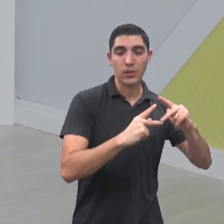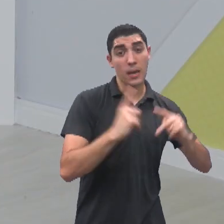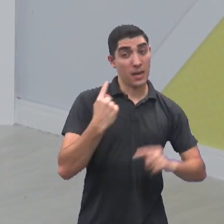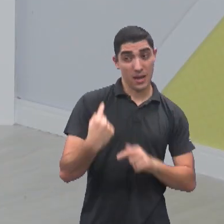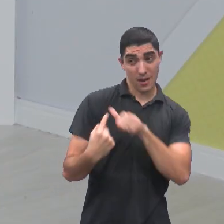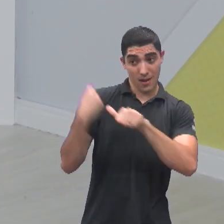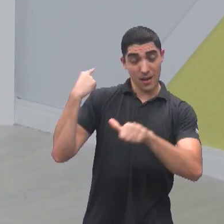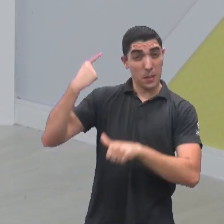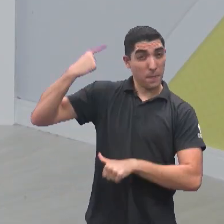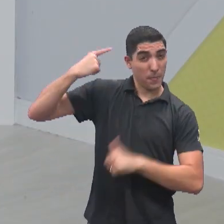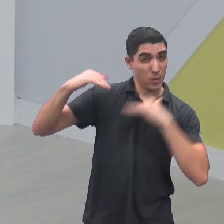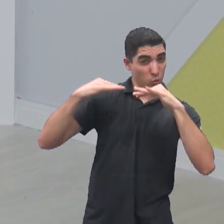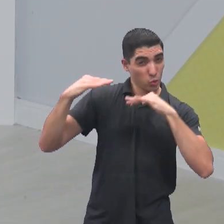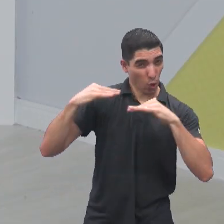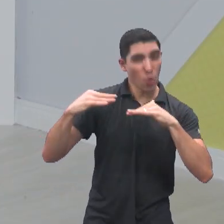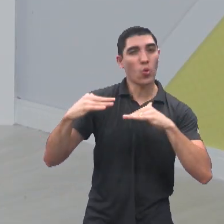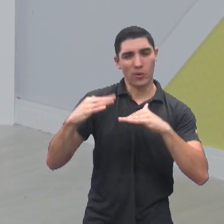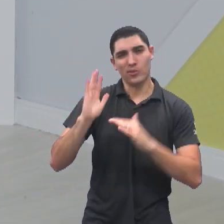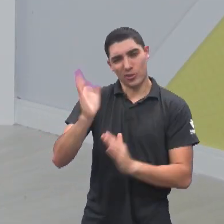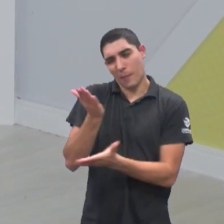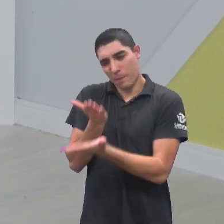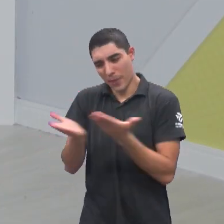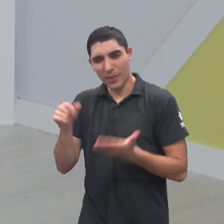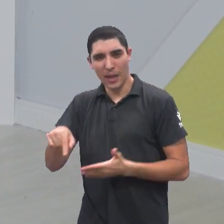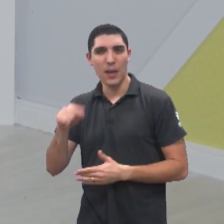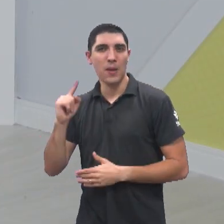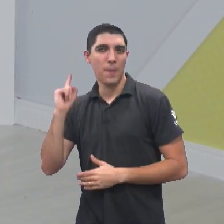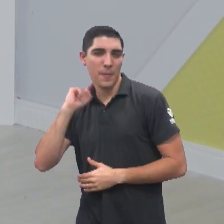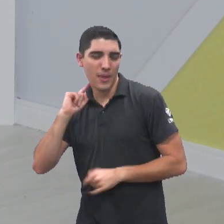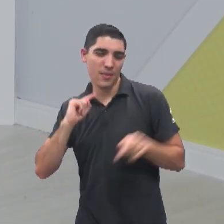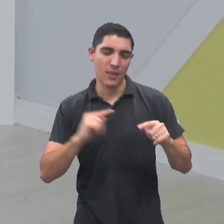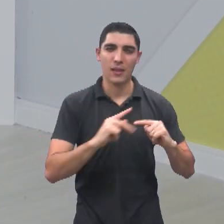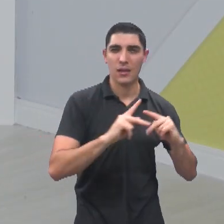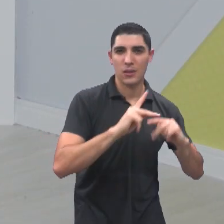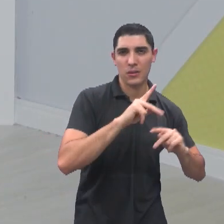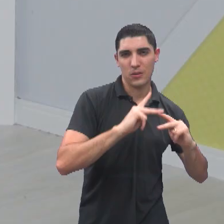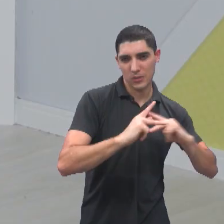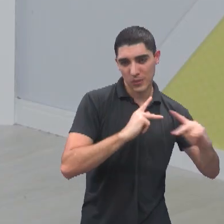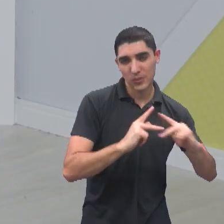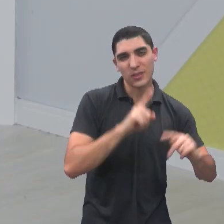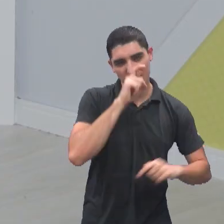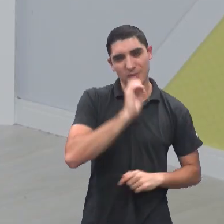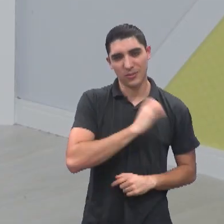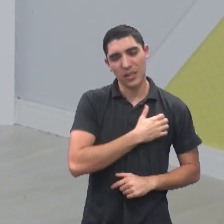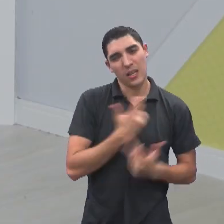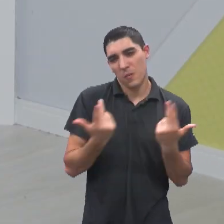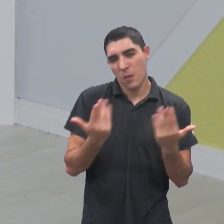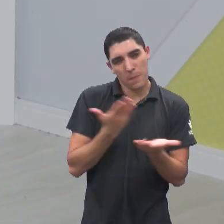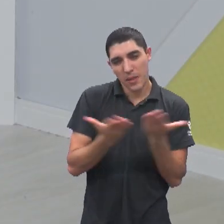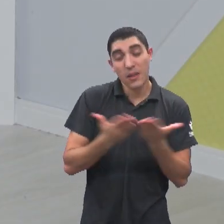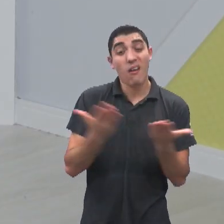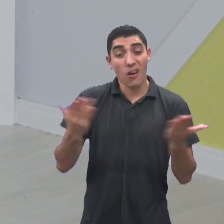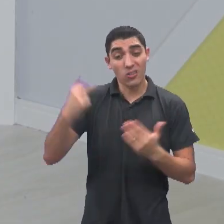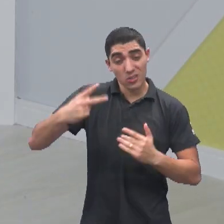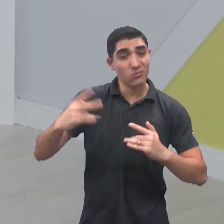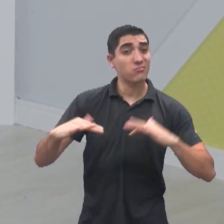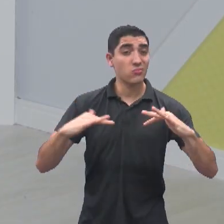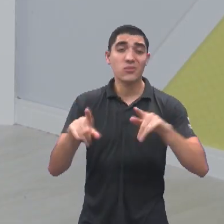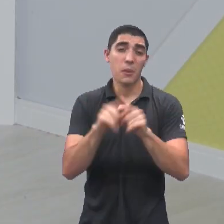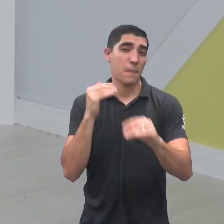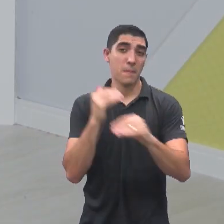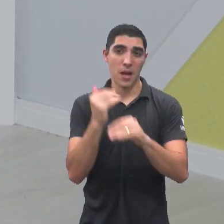E lá em BH, ninguém ganhou, ninguém perdeu, torcida brasileira, diria Fiore Giliotti. Vamos ver como é que foi o jogo? Solta,